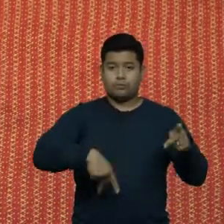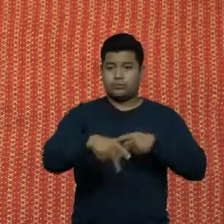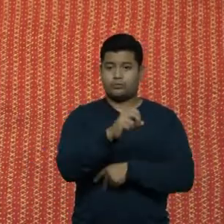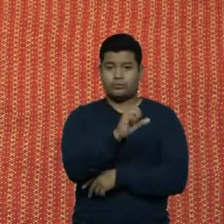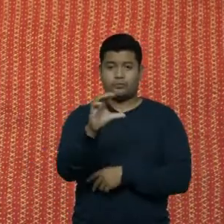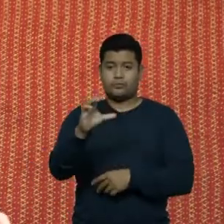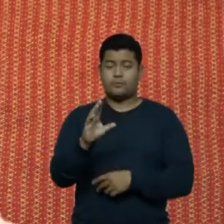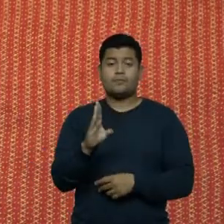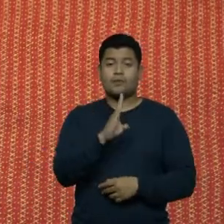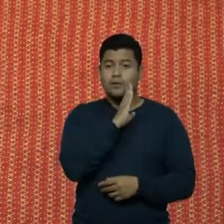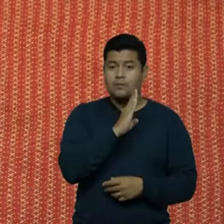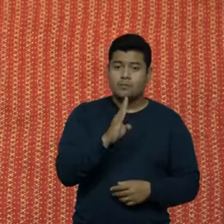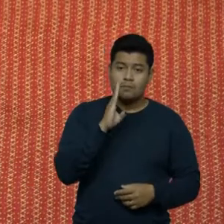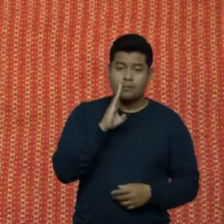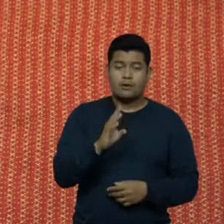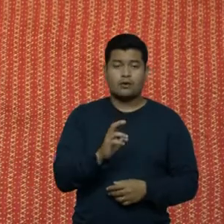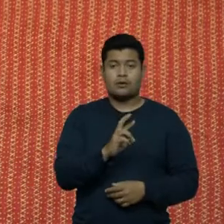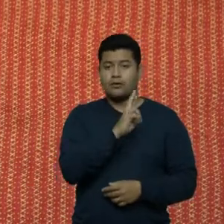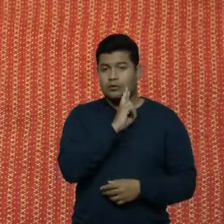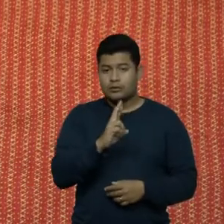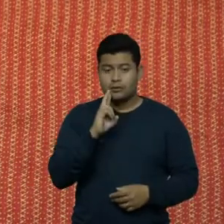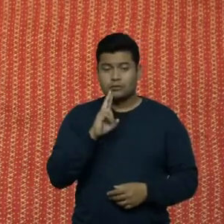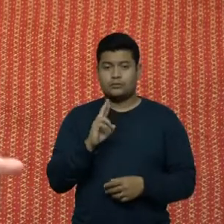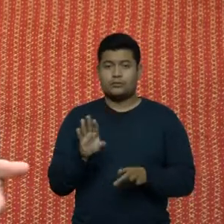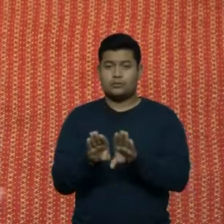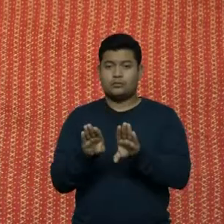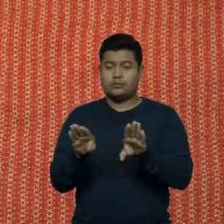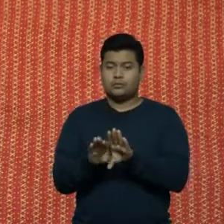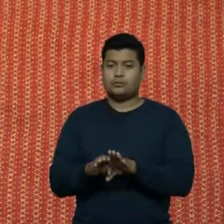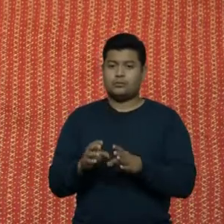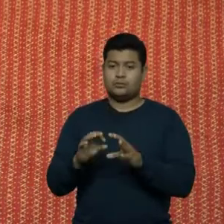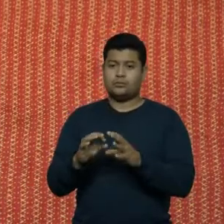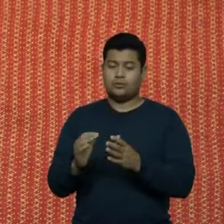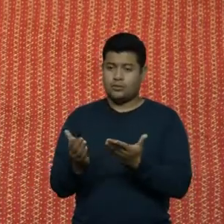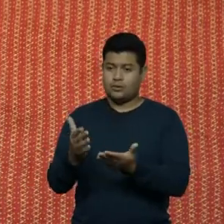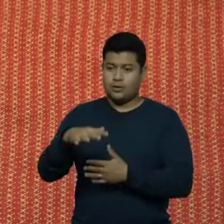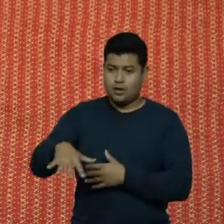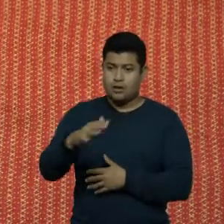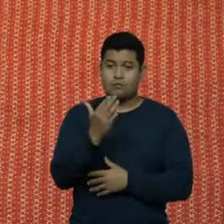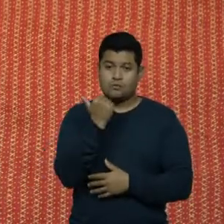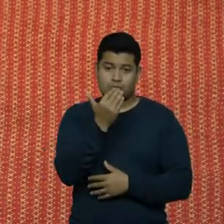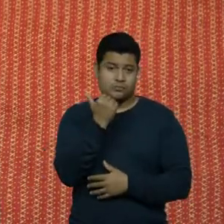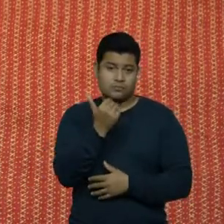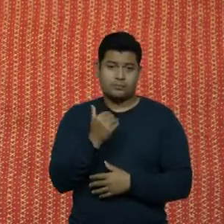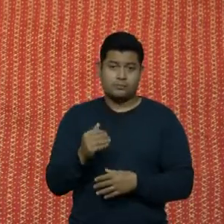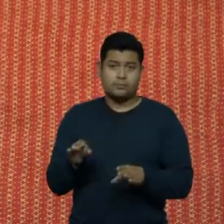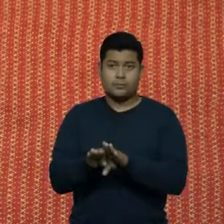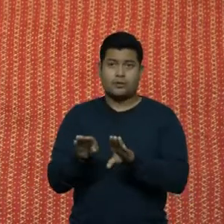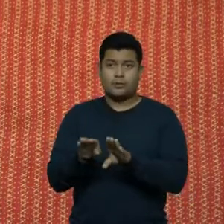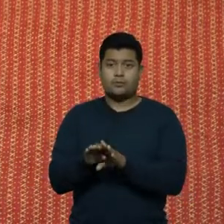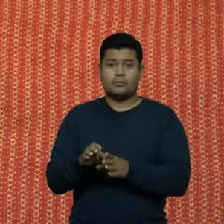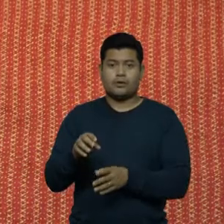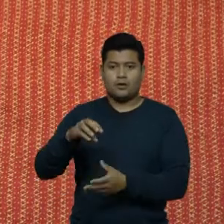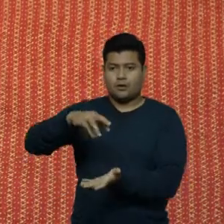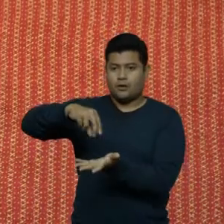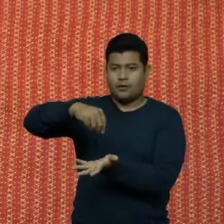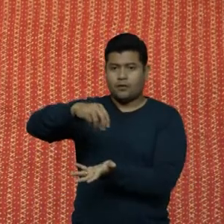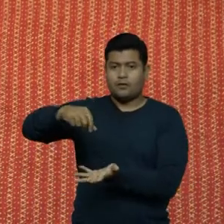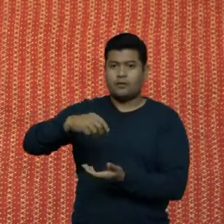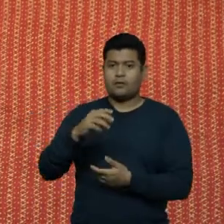bar e restaurante através dos alimentos e também os que consomem a farinha de trigo através do pãozinho que cai na mesa E